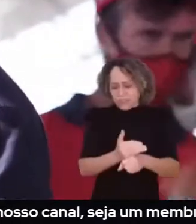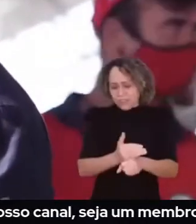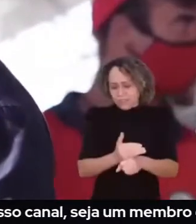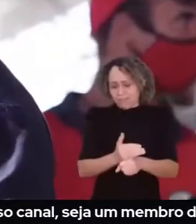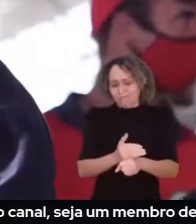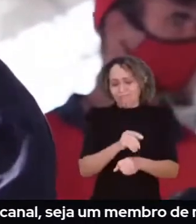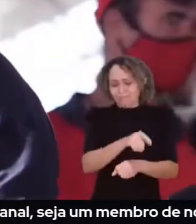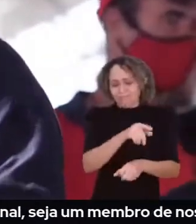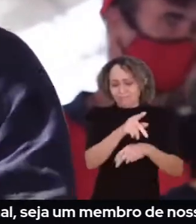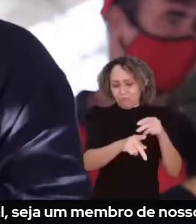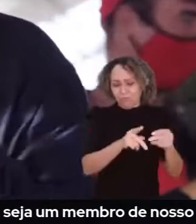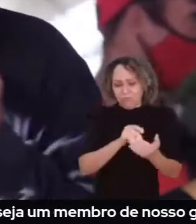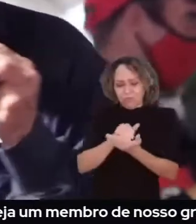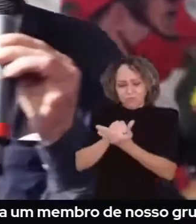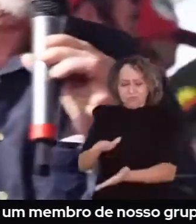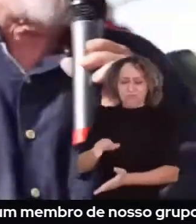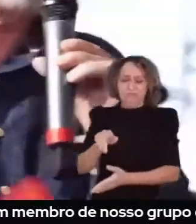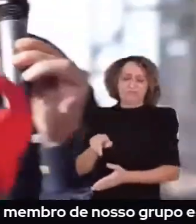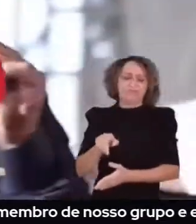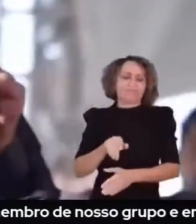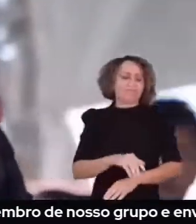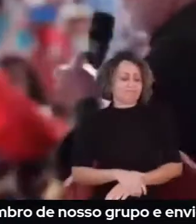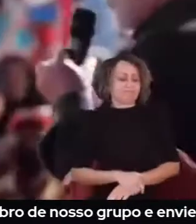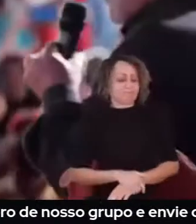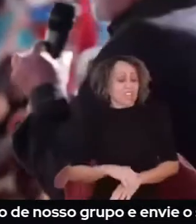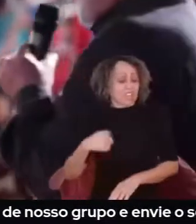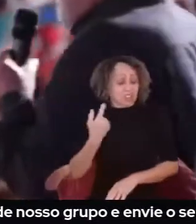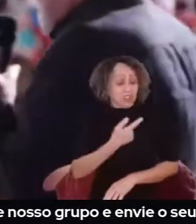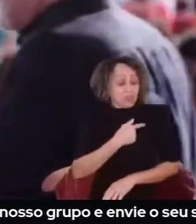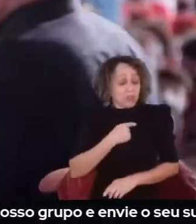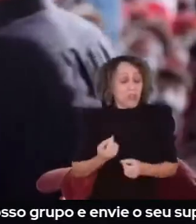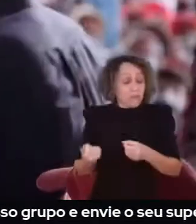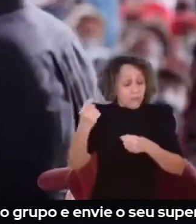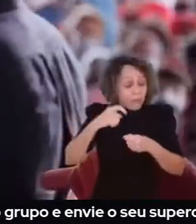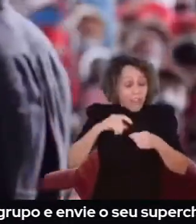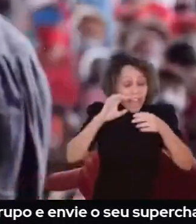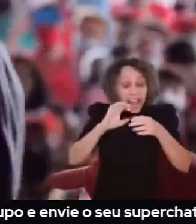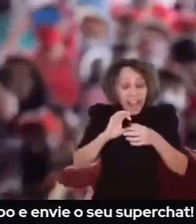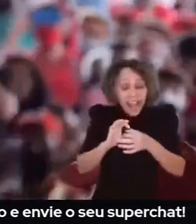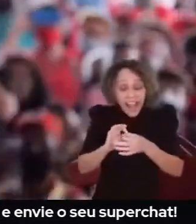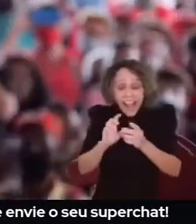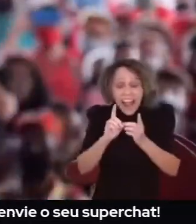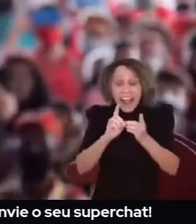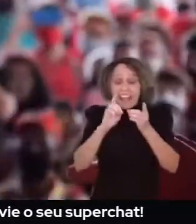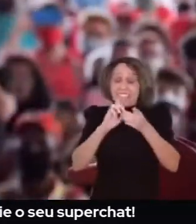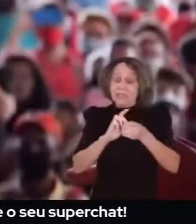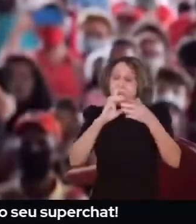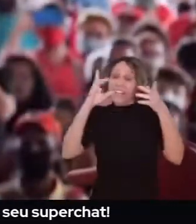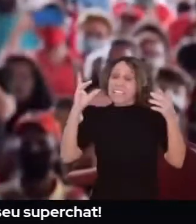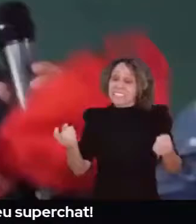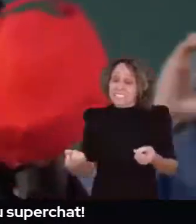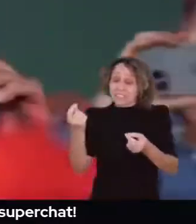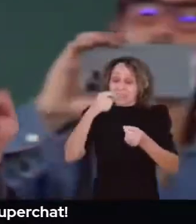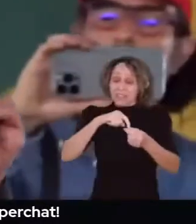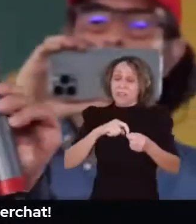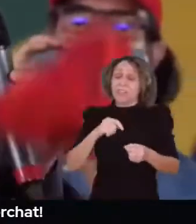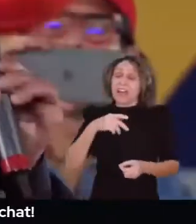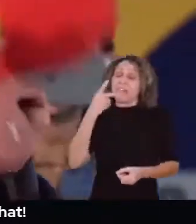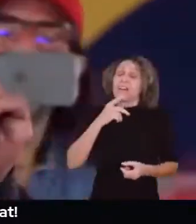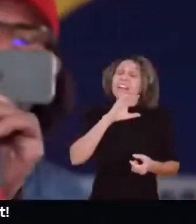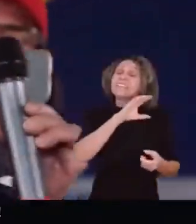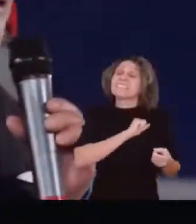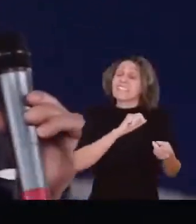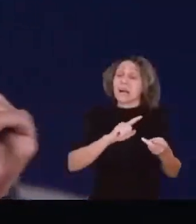vida nesse país. A gente vai voltar a falar de amor, a gente vai voltar a falar de solidariedade, a gente vai voltar a falar